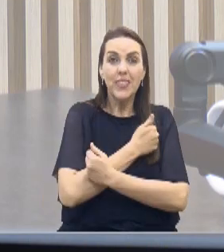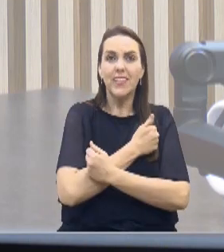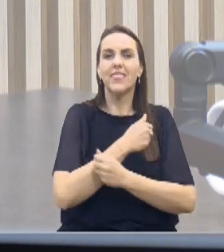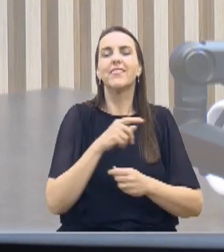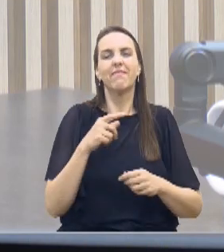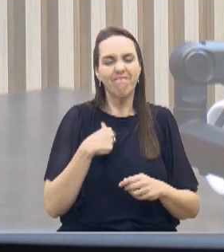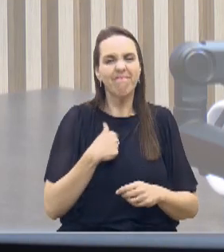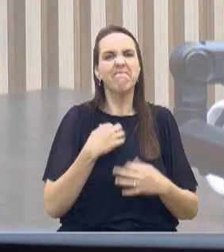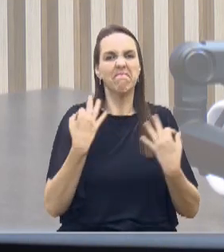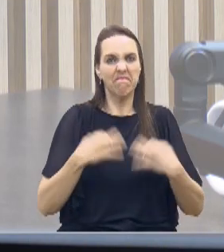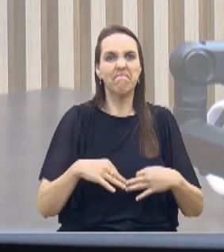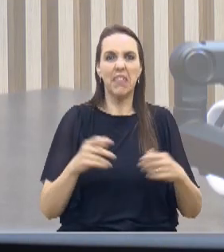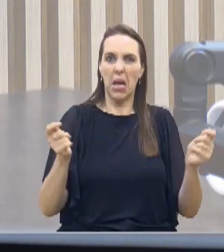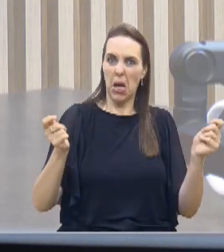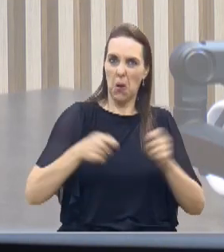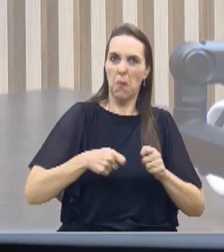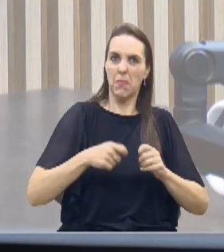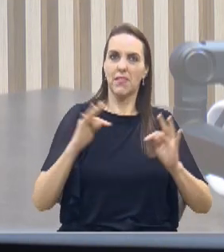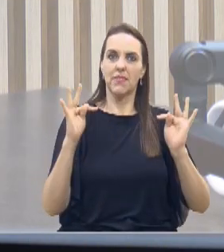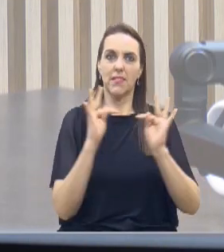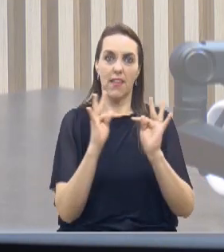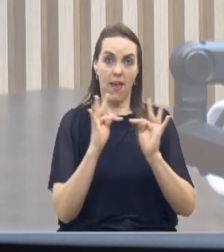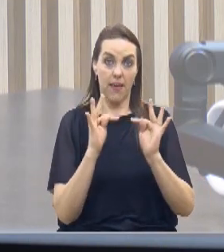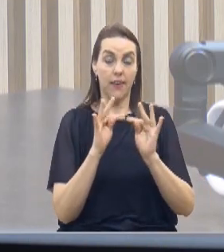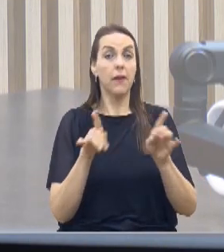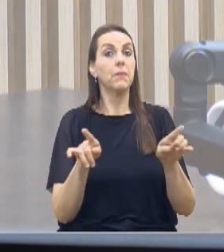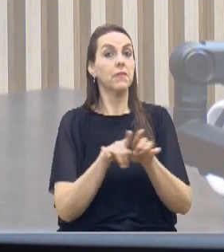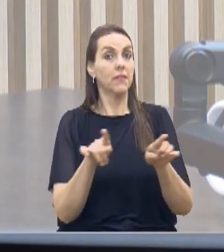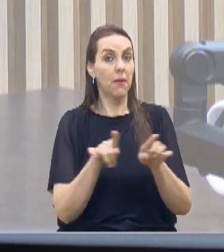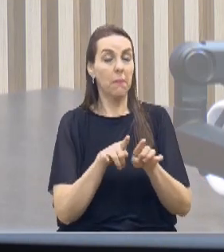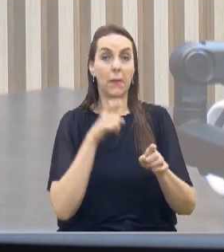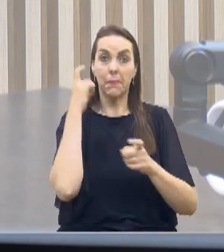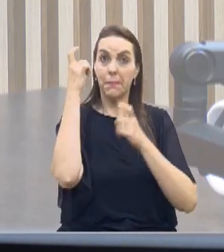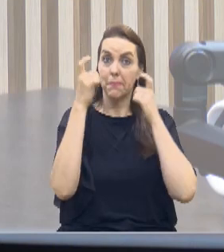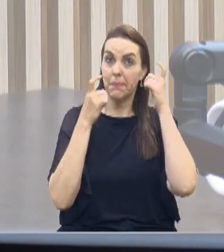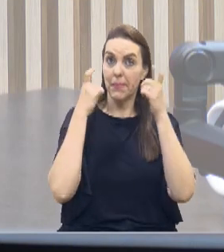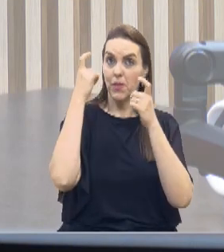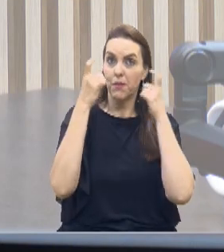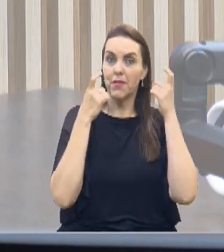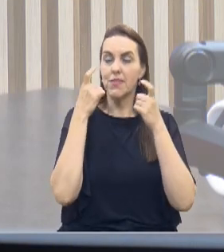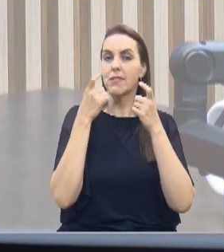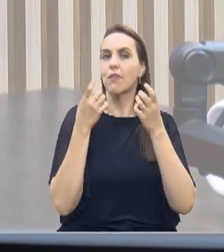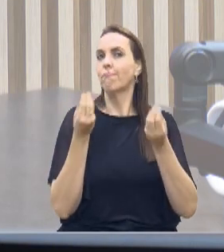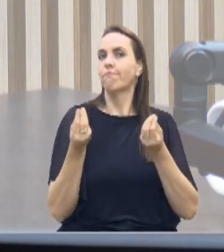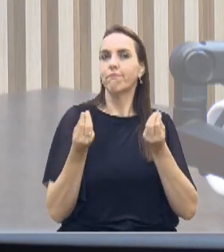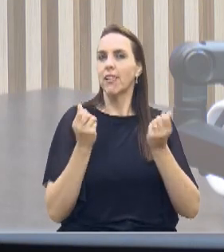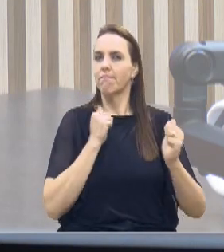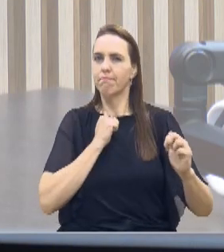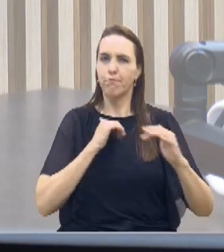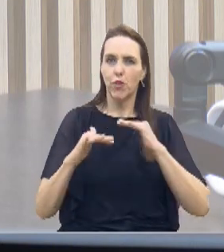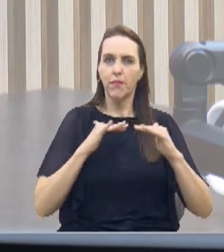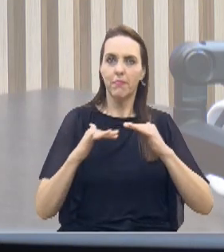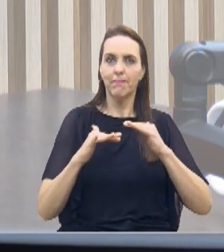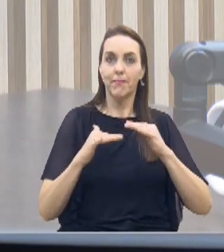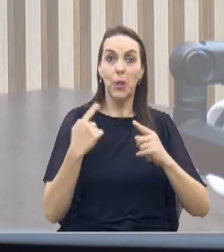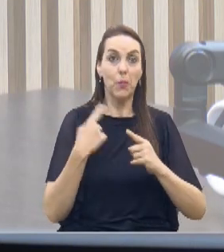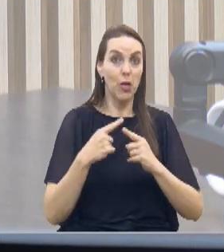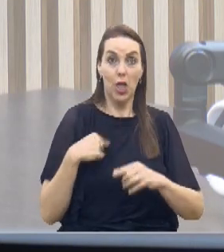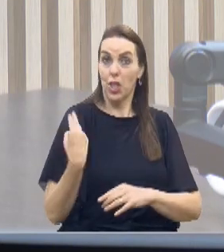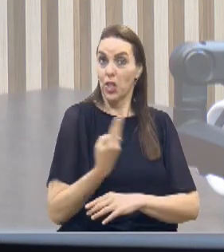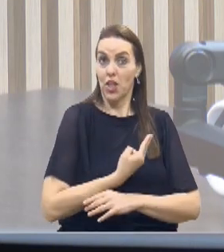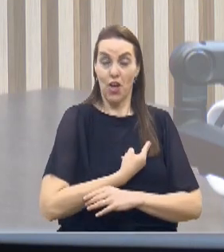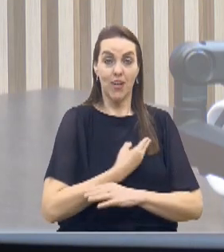essa competência técnica, mas também essa preocupação com aquilo que nos move, porque nós estamos aqui numa